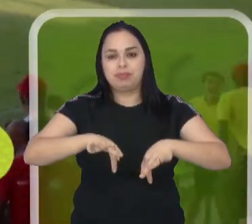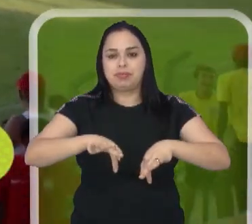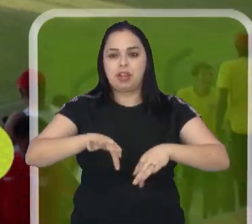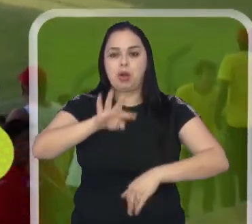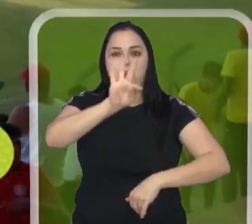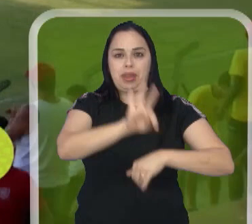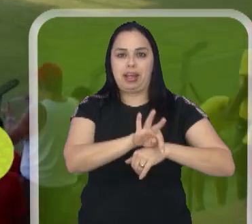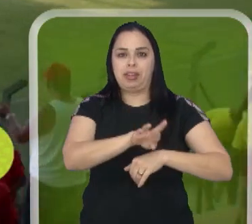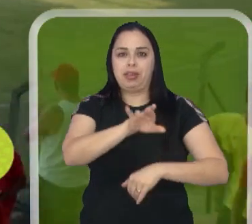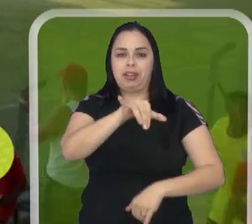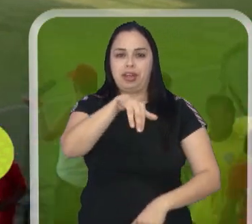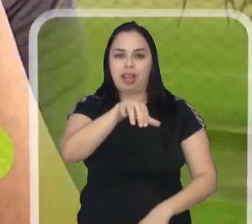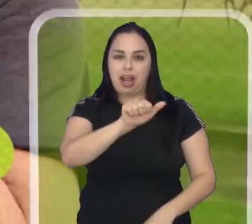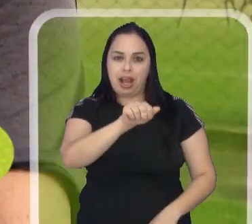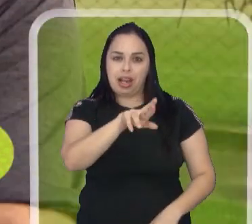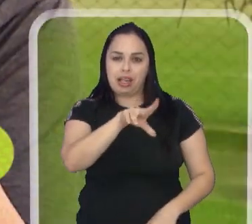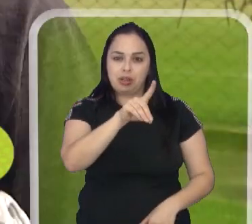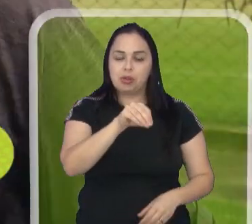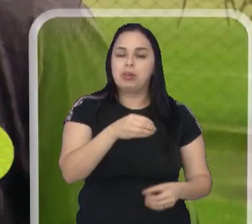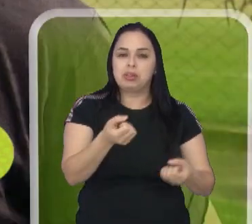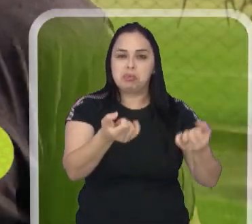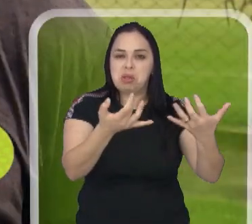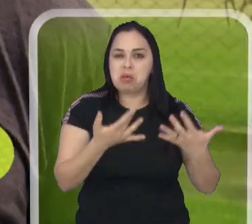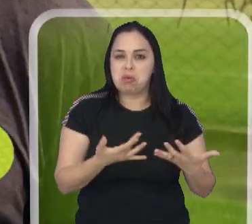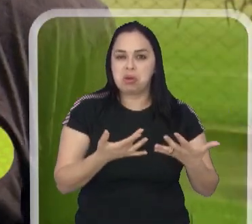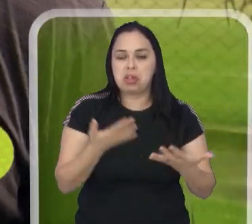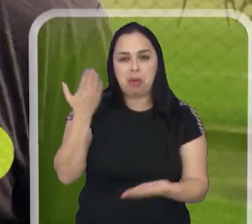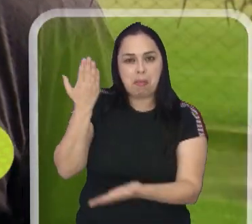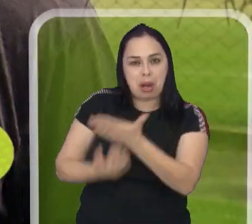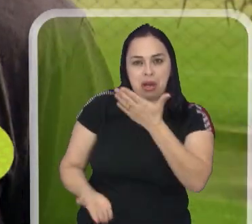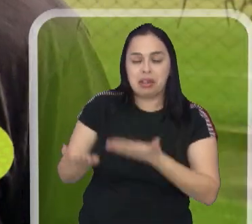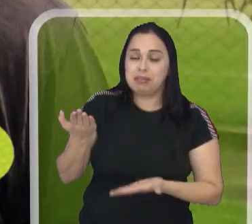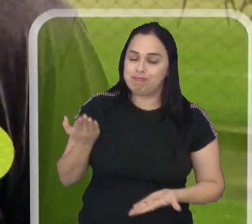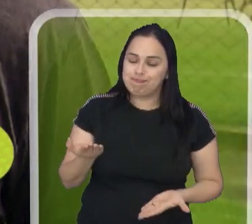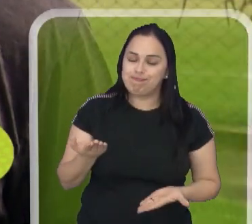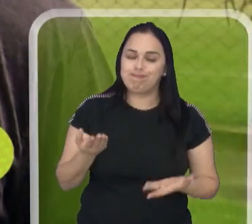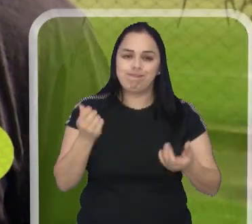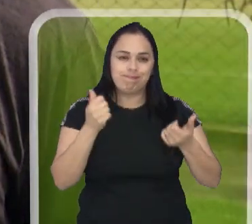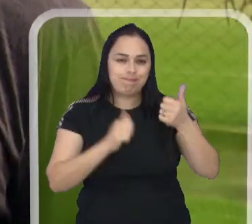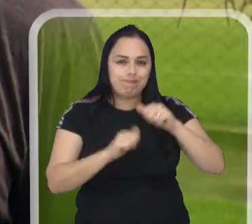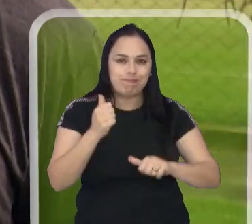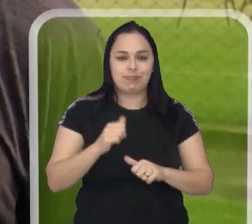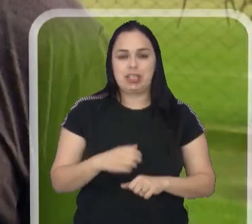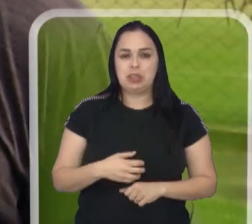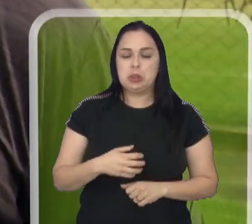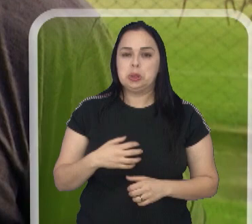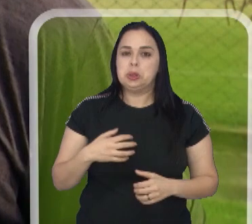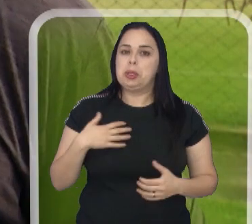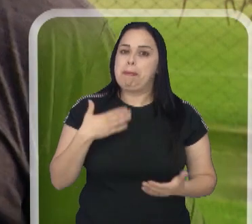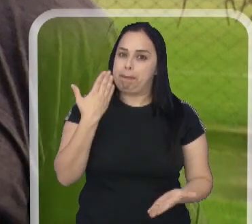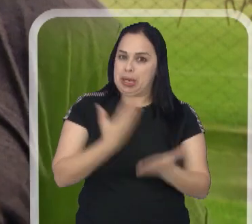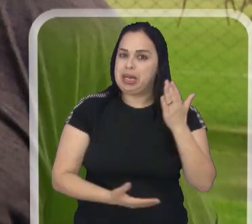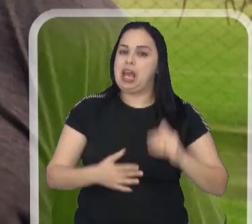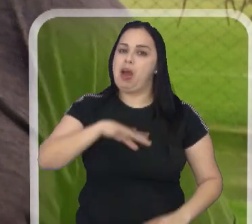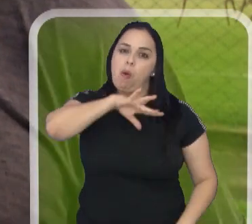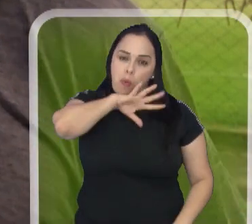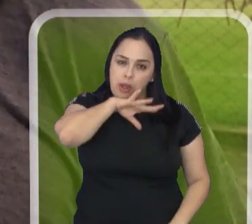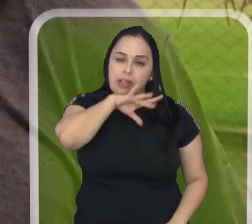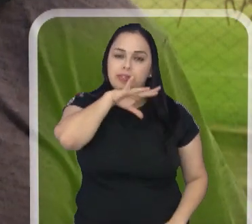Ricardo Costa analisou a partida e a derrota para o Desportivo Brasil. Derrota doída, porque